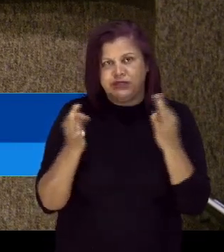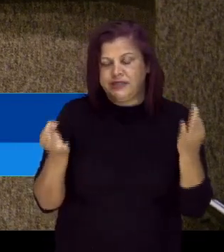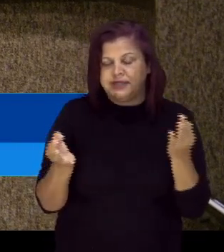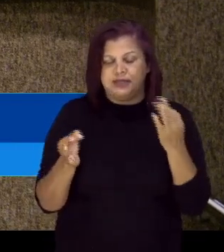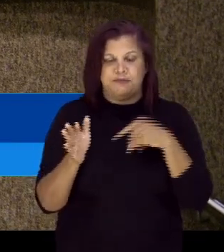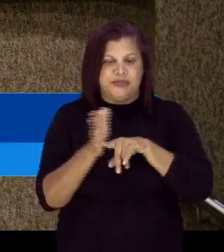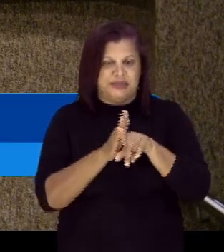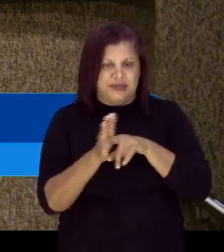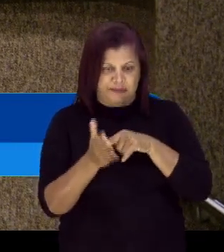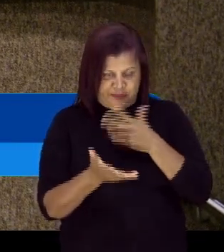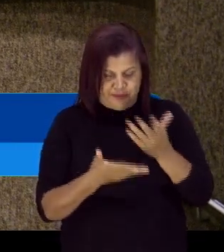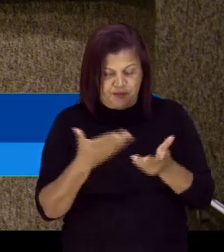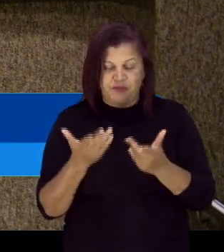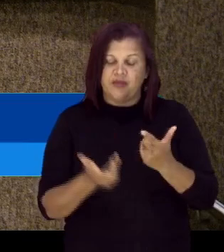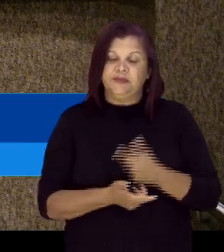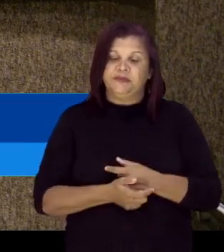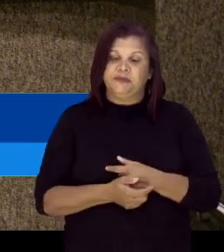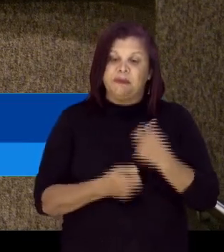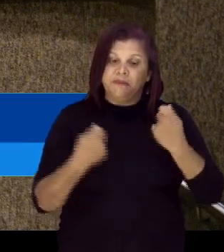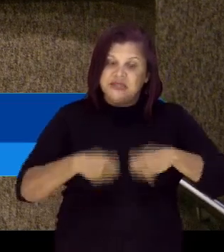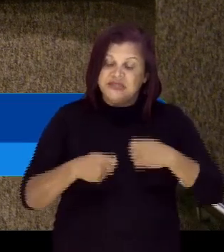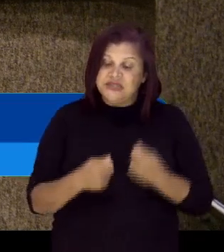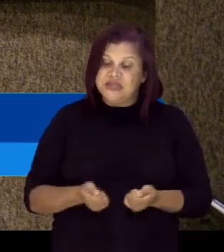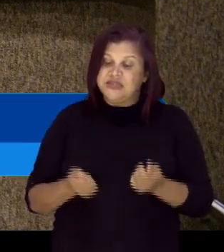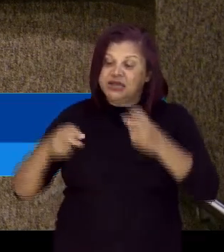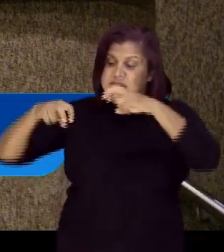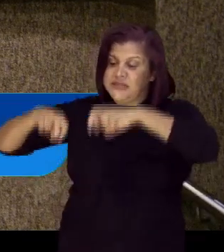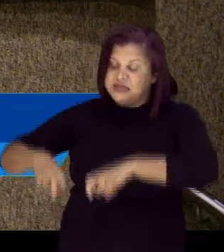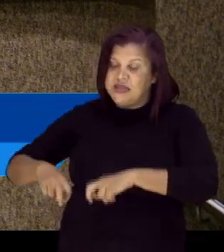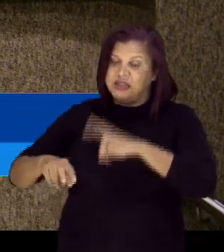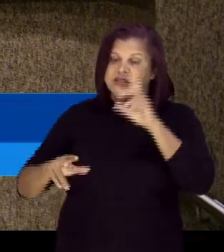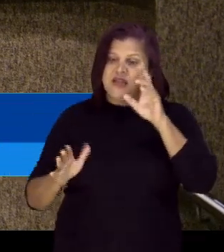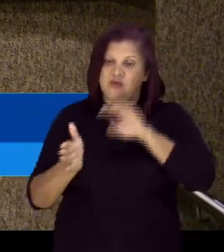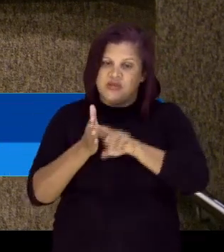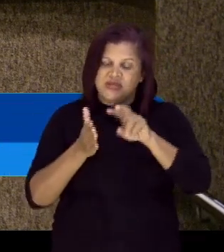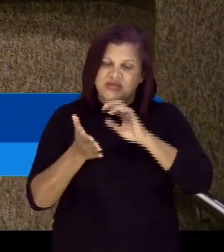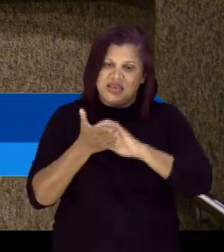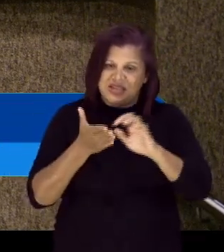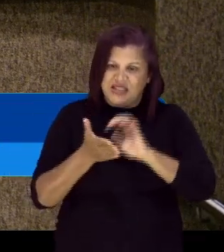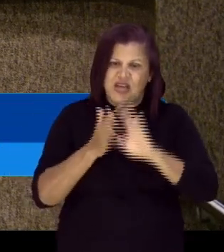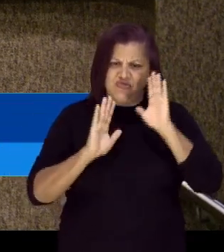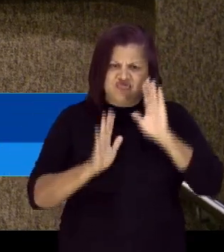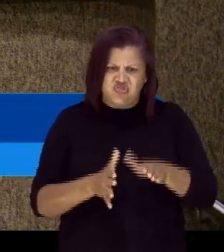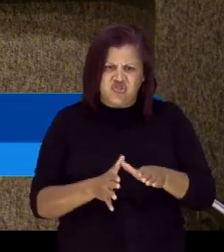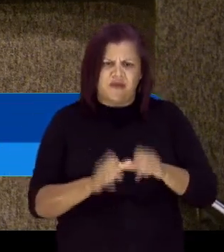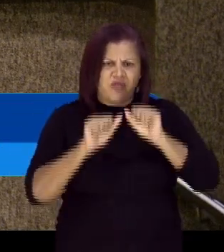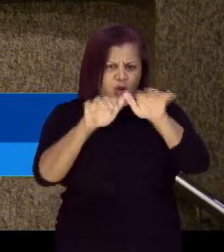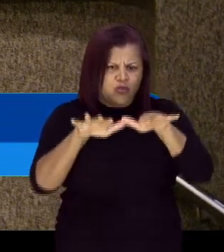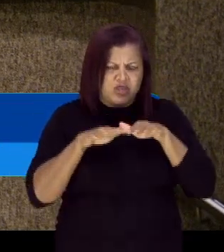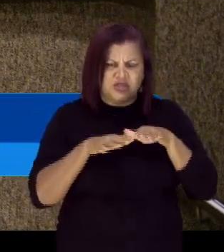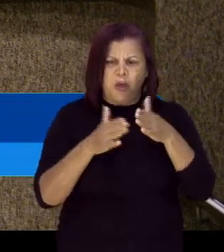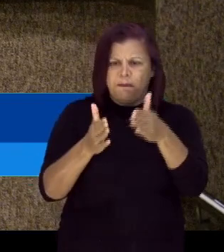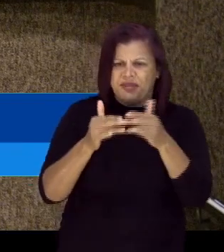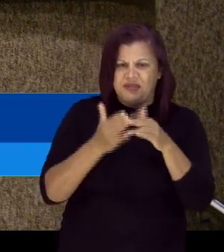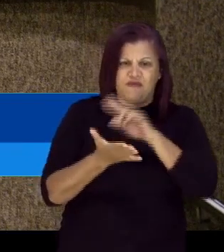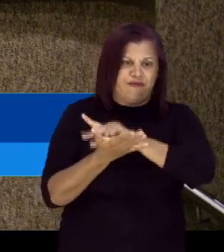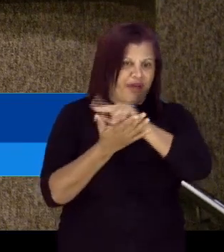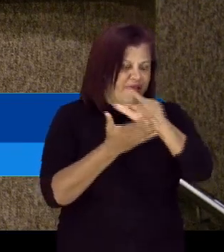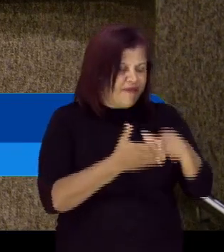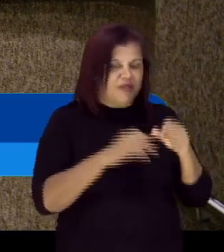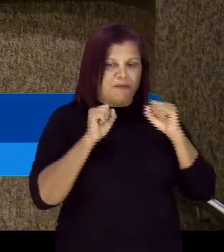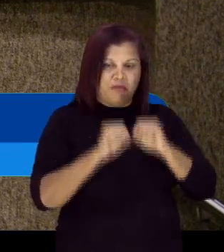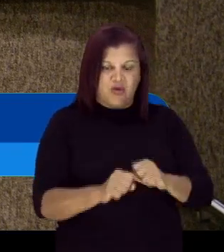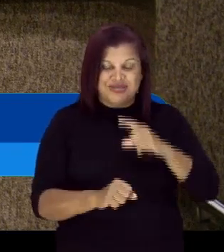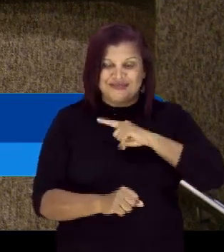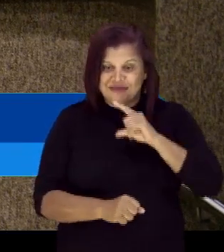mera consulta. A gente precisa sentar com a secretária, já foi motivo de audiência nossa, de pedido por diversas vezes para que a gente